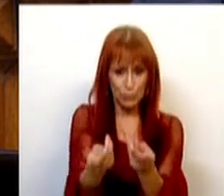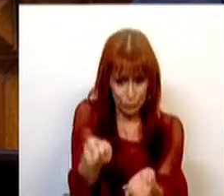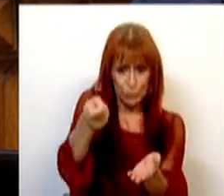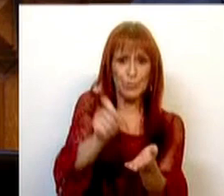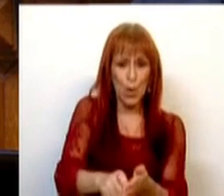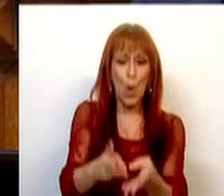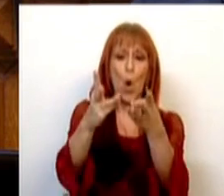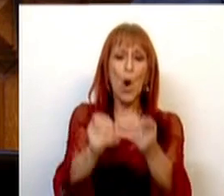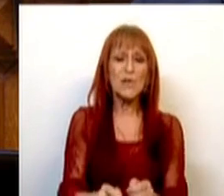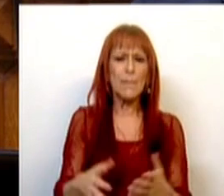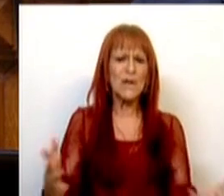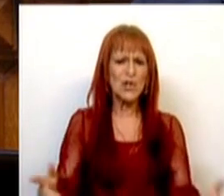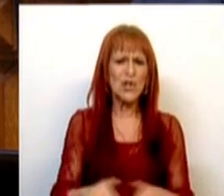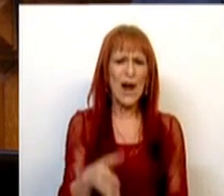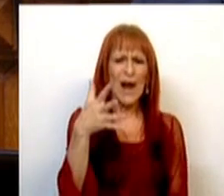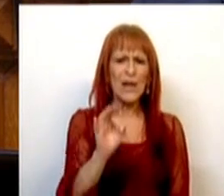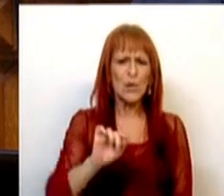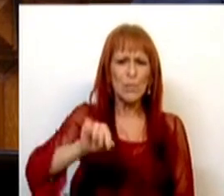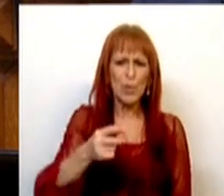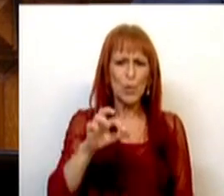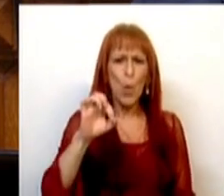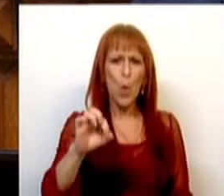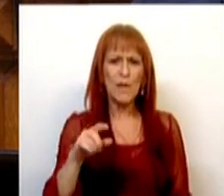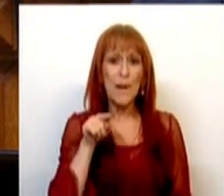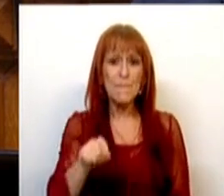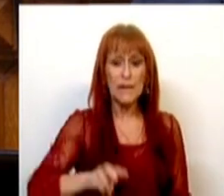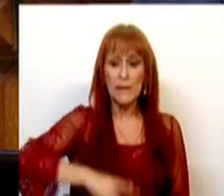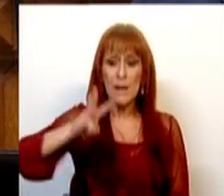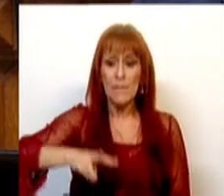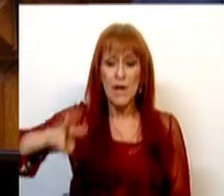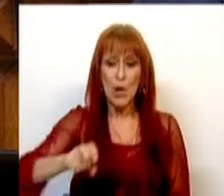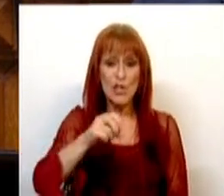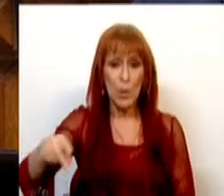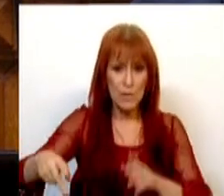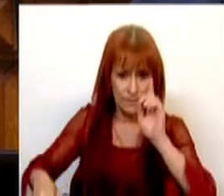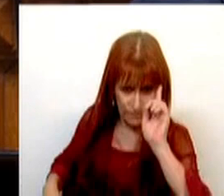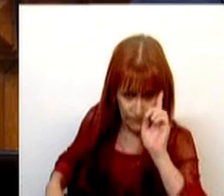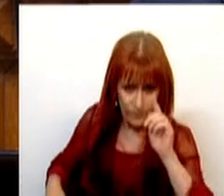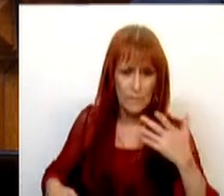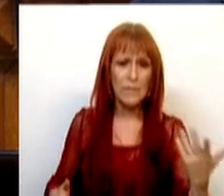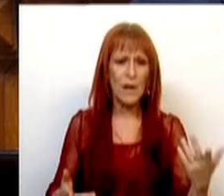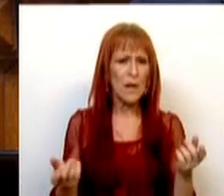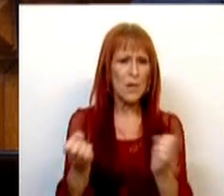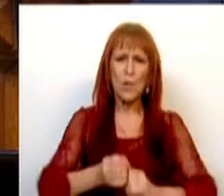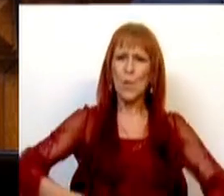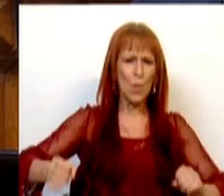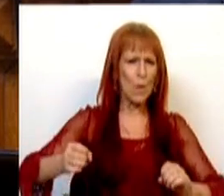o orçamento total já está nos 14,8 mil milhões de euros. Ou seja, não